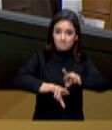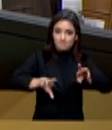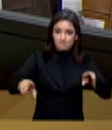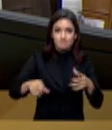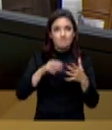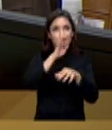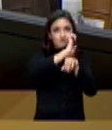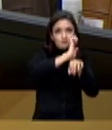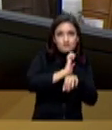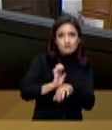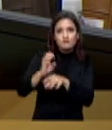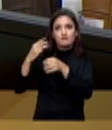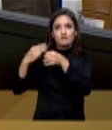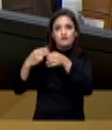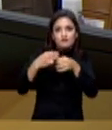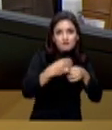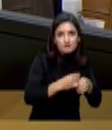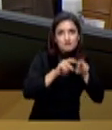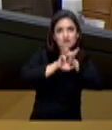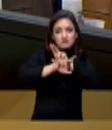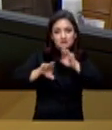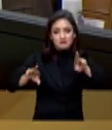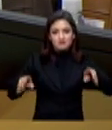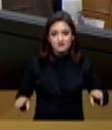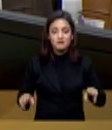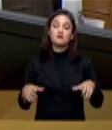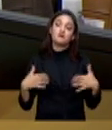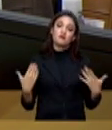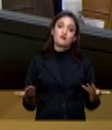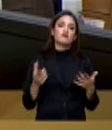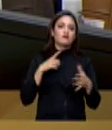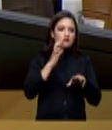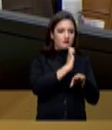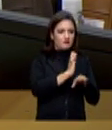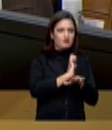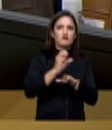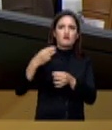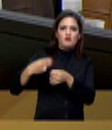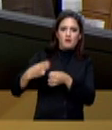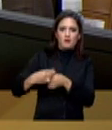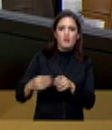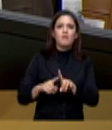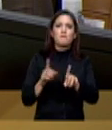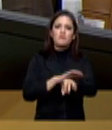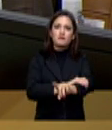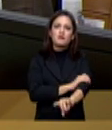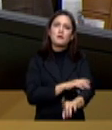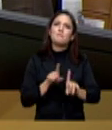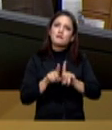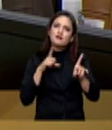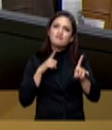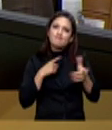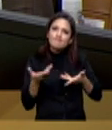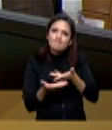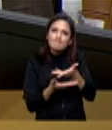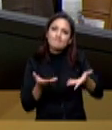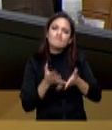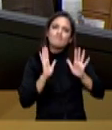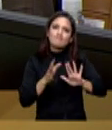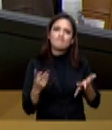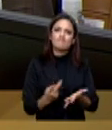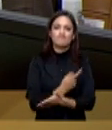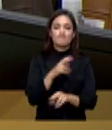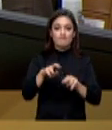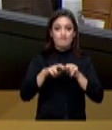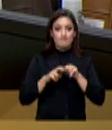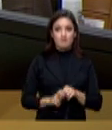entre os quais em meu modo de ver nomeadamente estados e municípios tem sua esfera negocial atingida